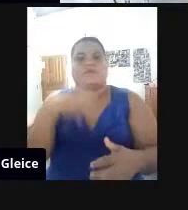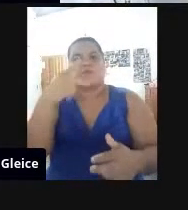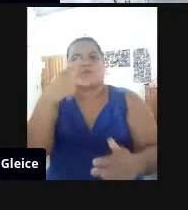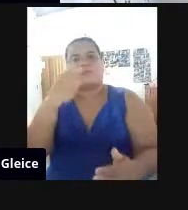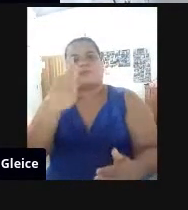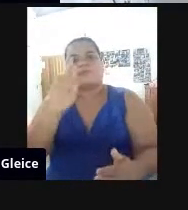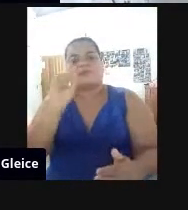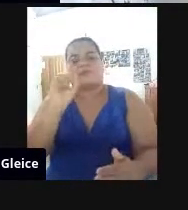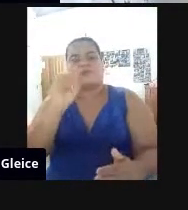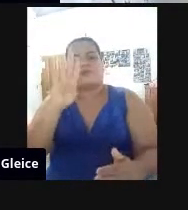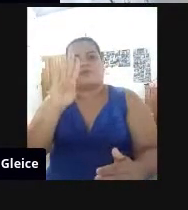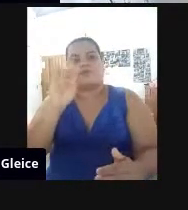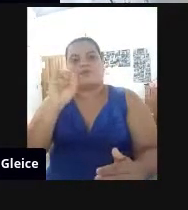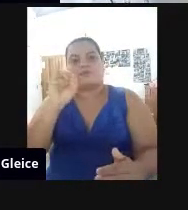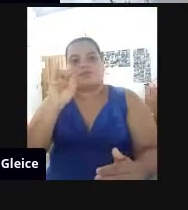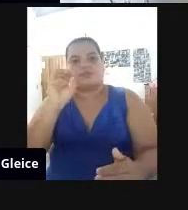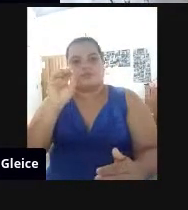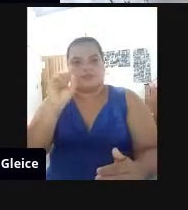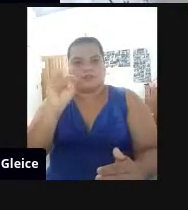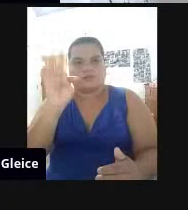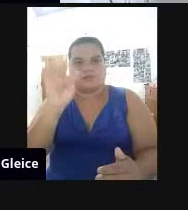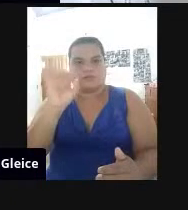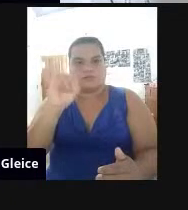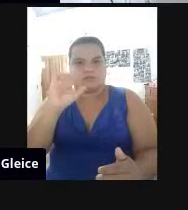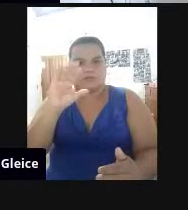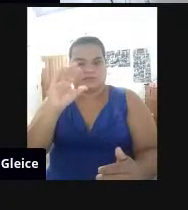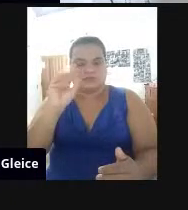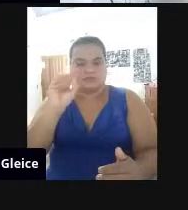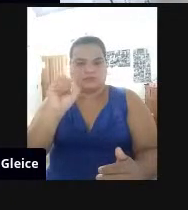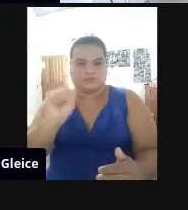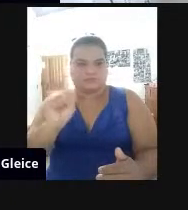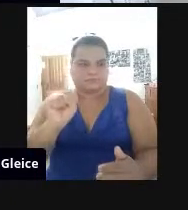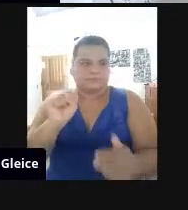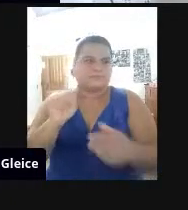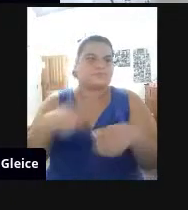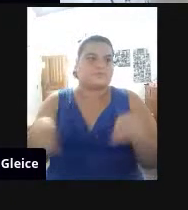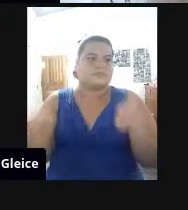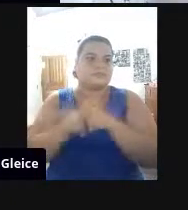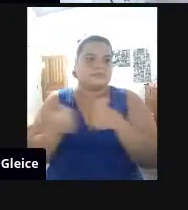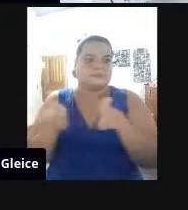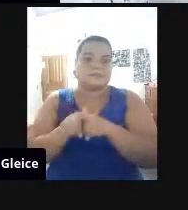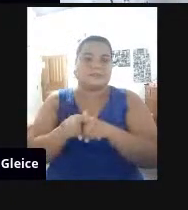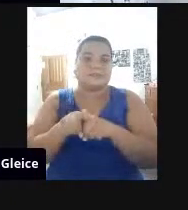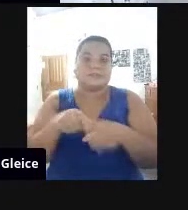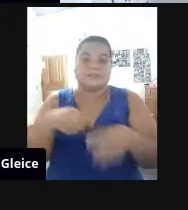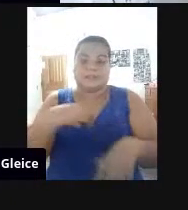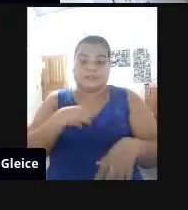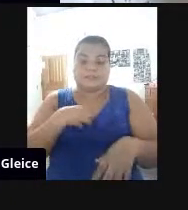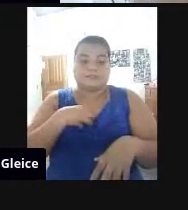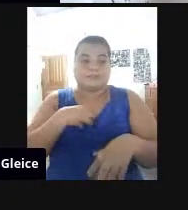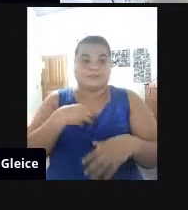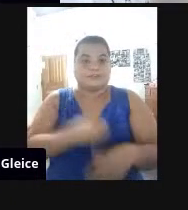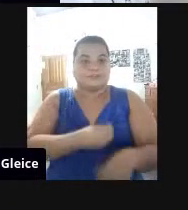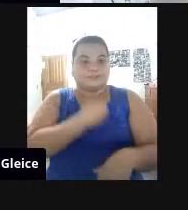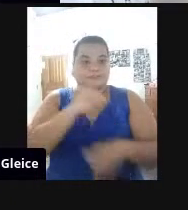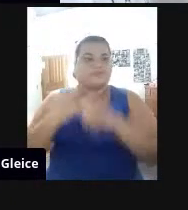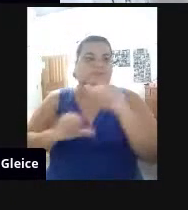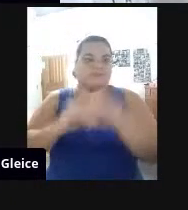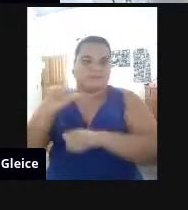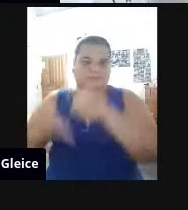prebióticos. O quinto R, né, trabalhar também o estilo de vida. Isso já vai ser uma mudança na dieta, também